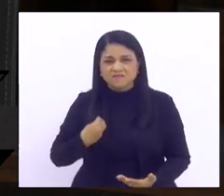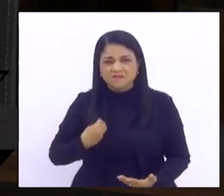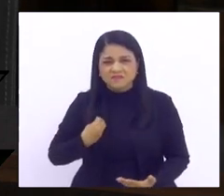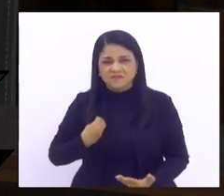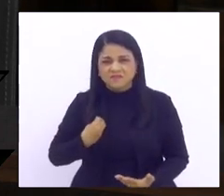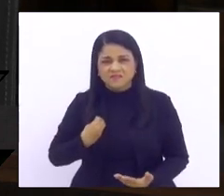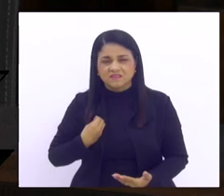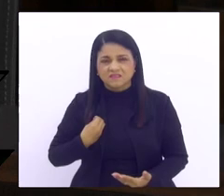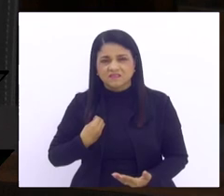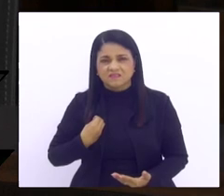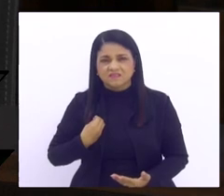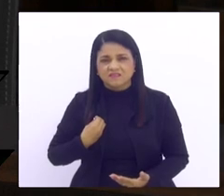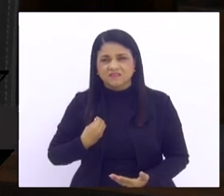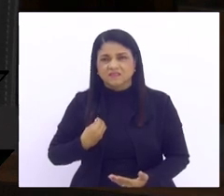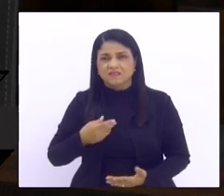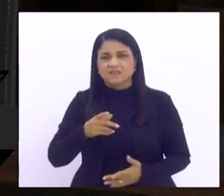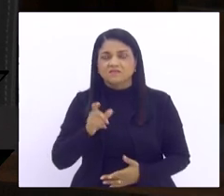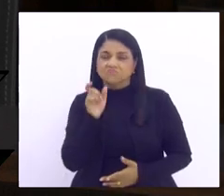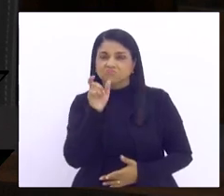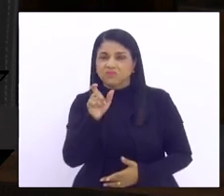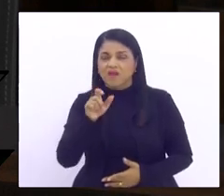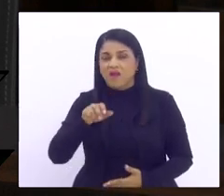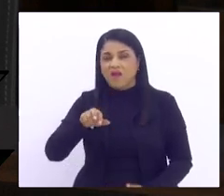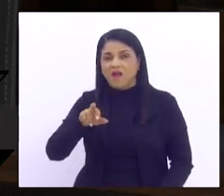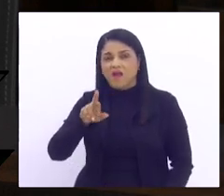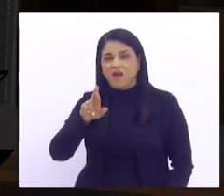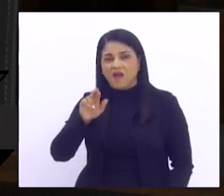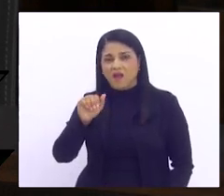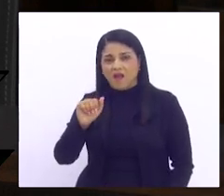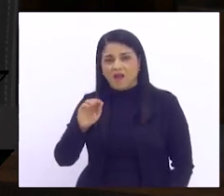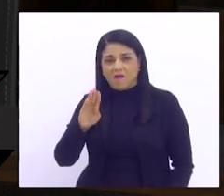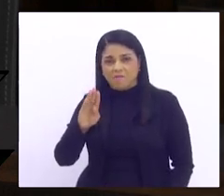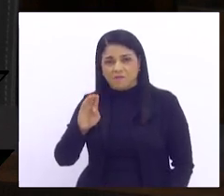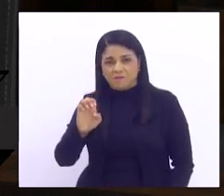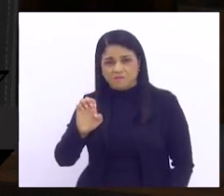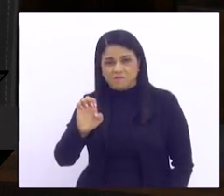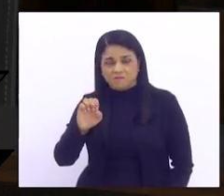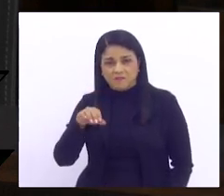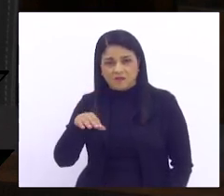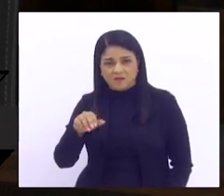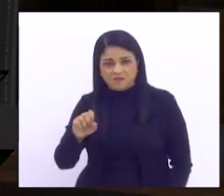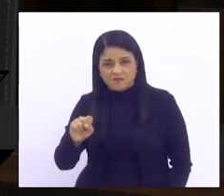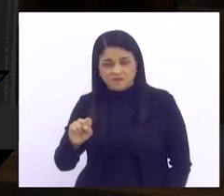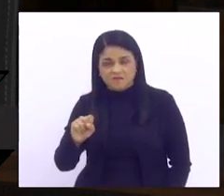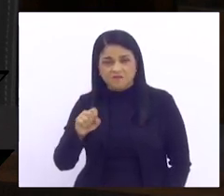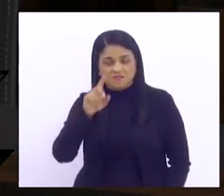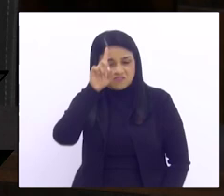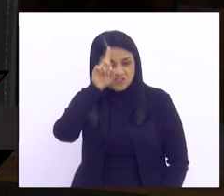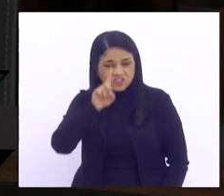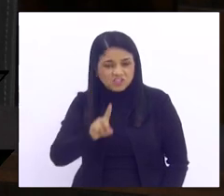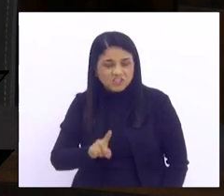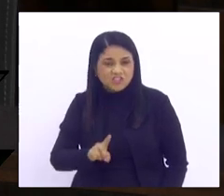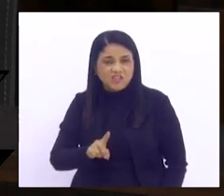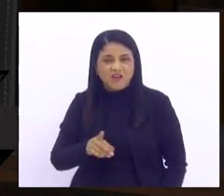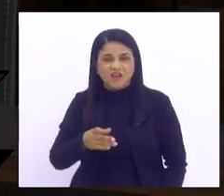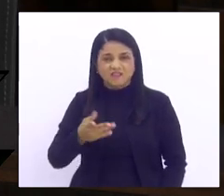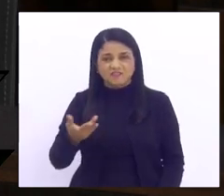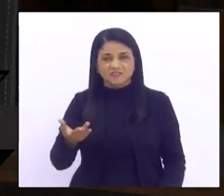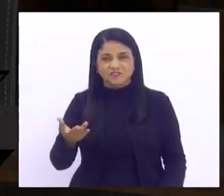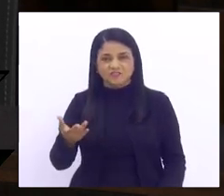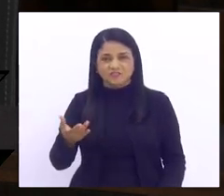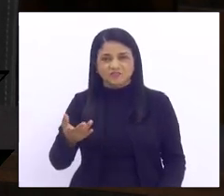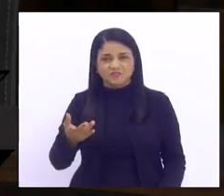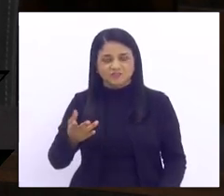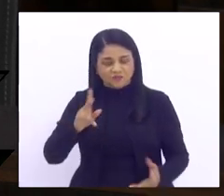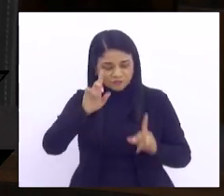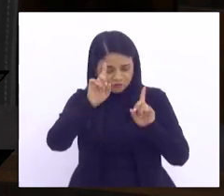Citam Habermas para falar da função catalisadora da dignidade, né, a dignidade como portal dos